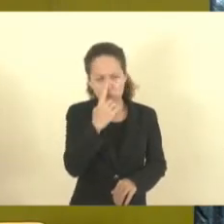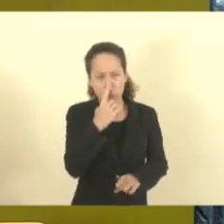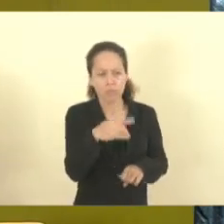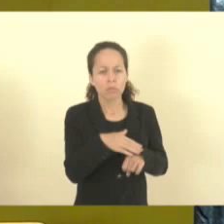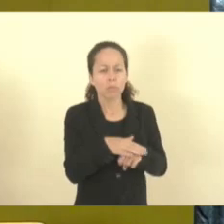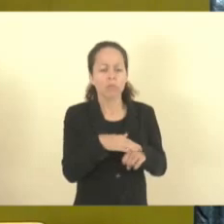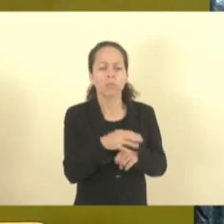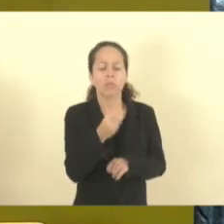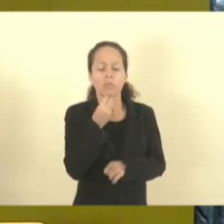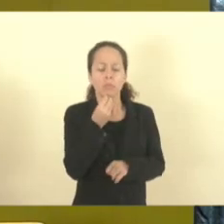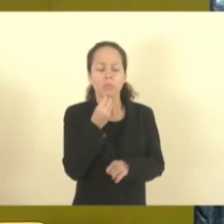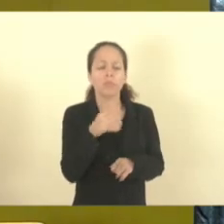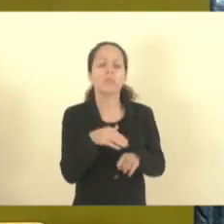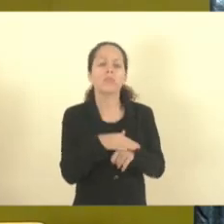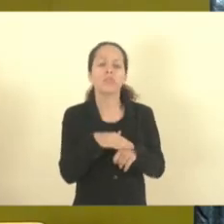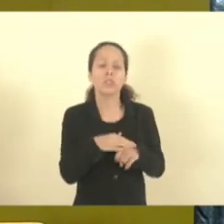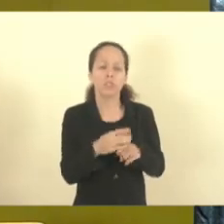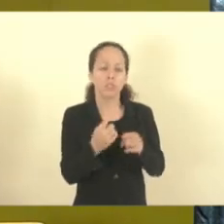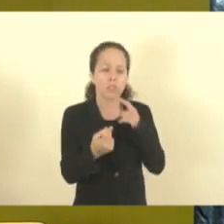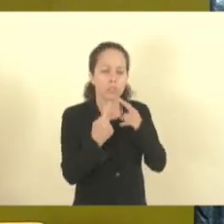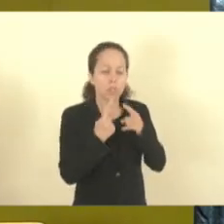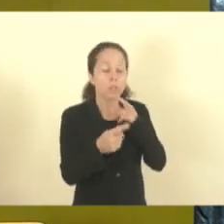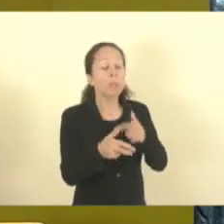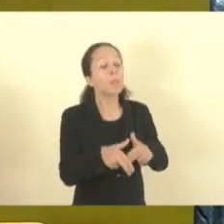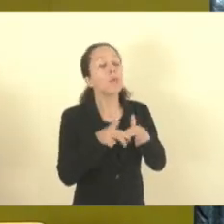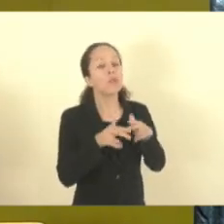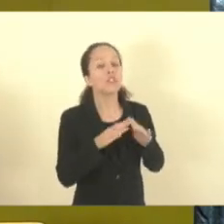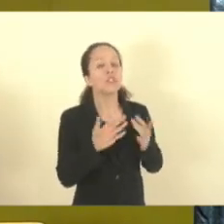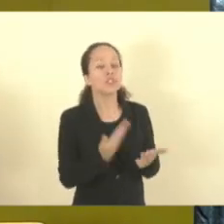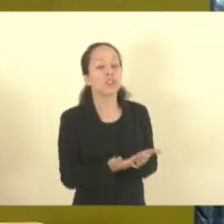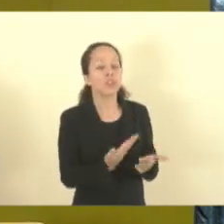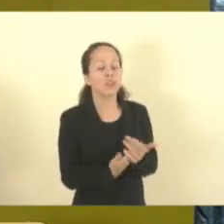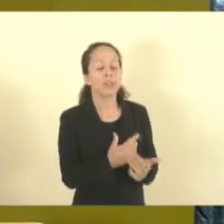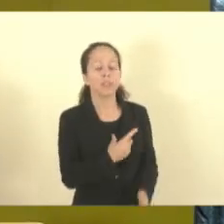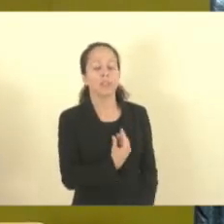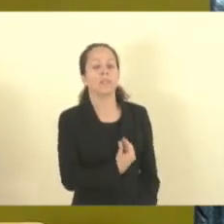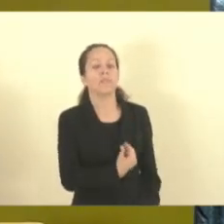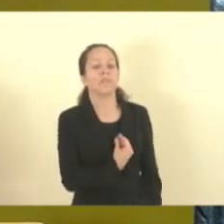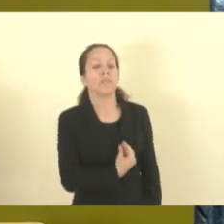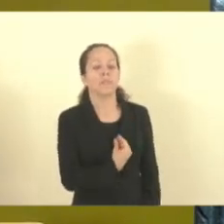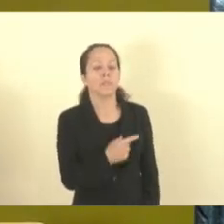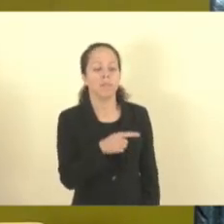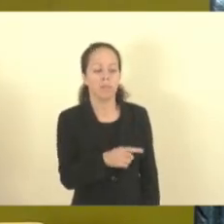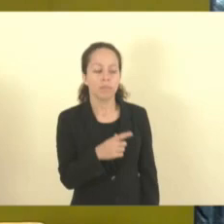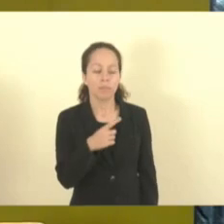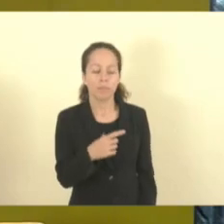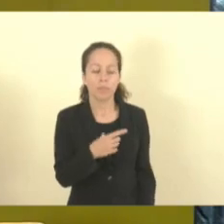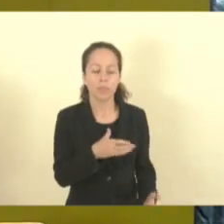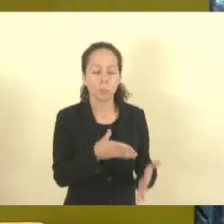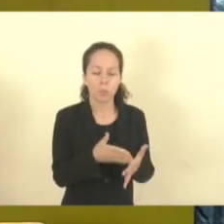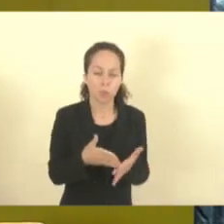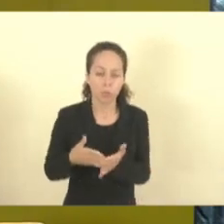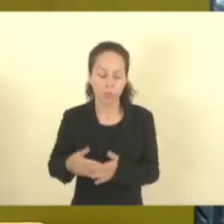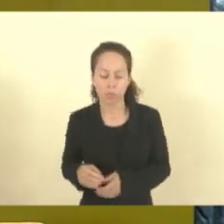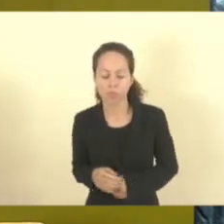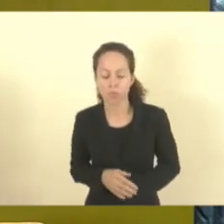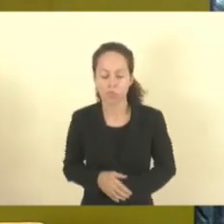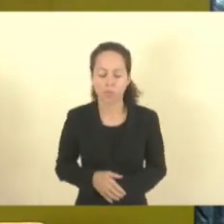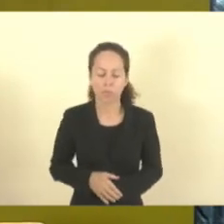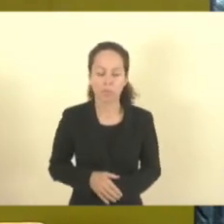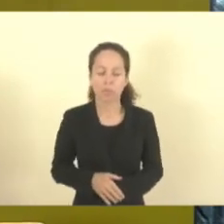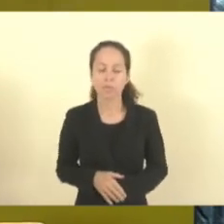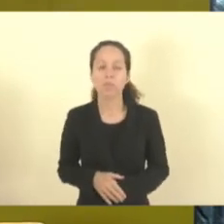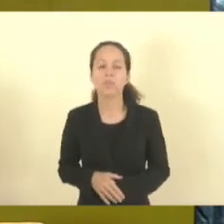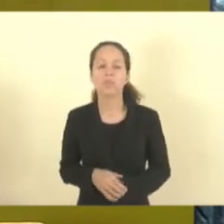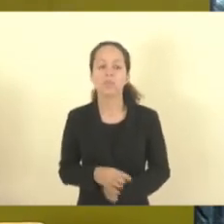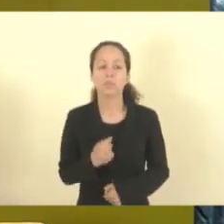esse diálogo, inclusive por causa das escolas que estão lá, que são afetadas. E nós...